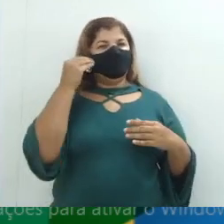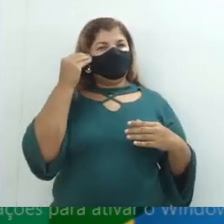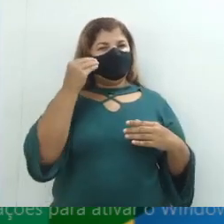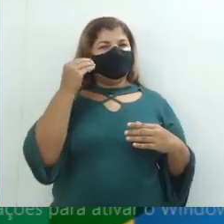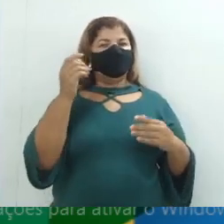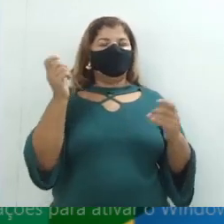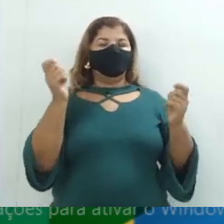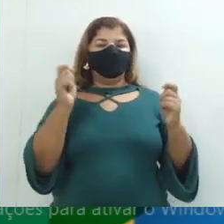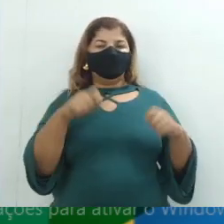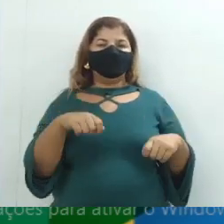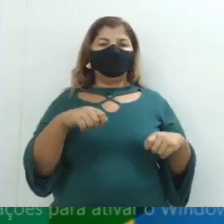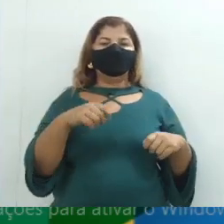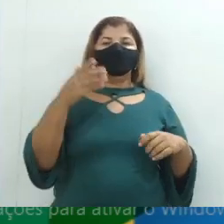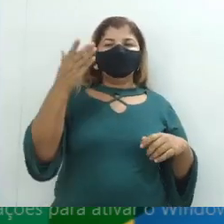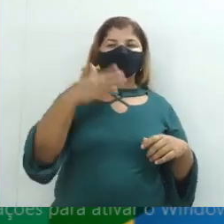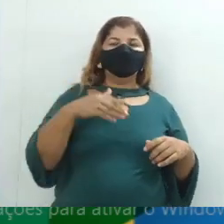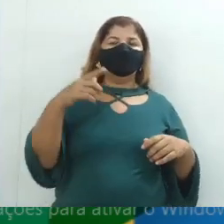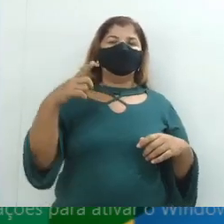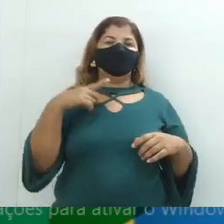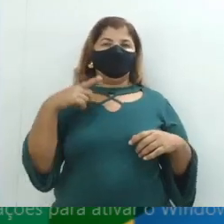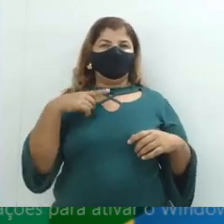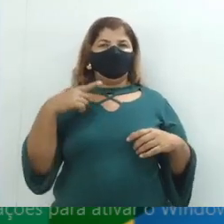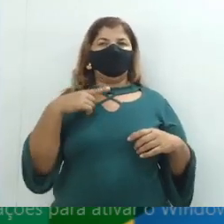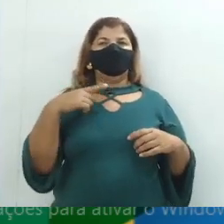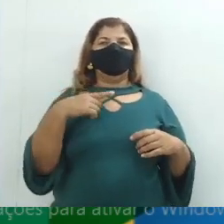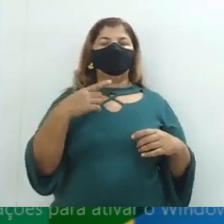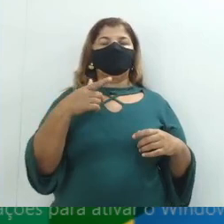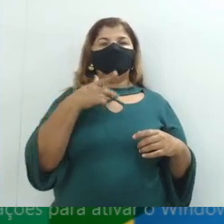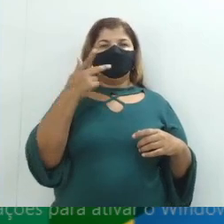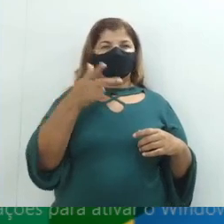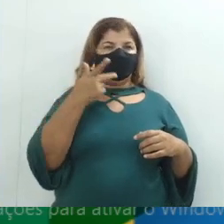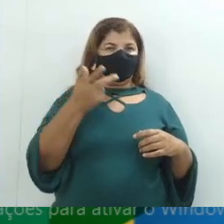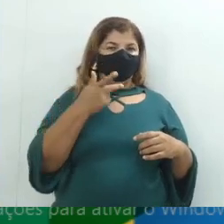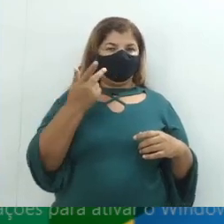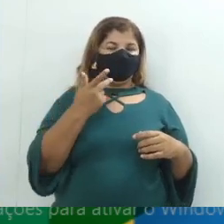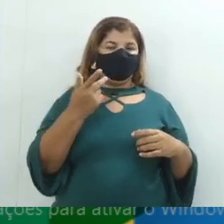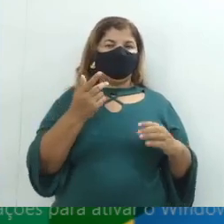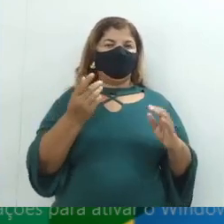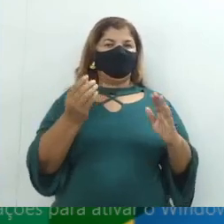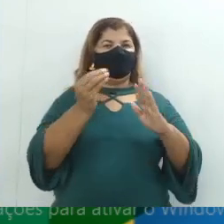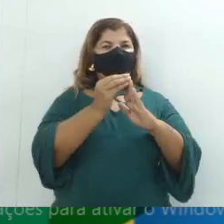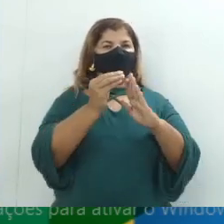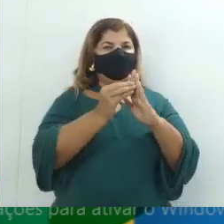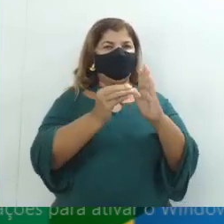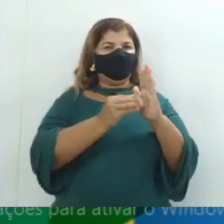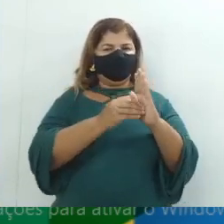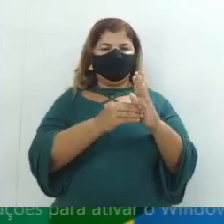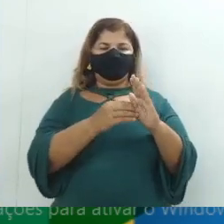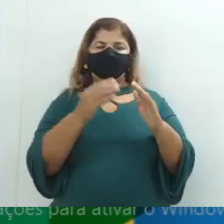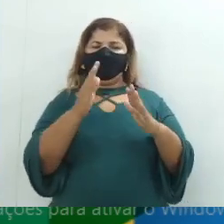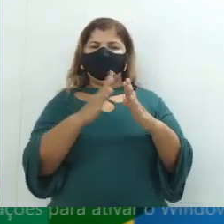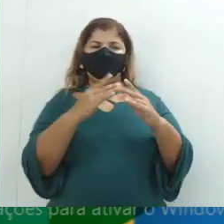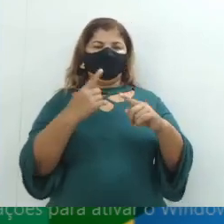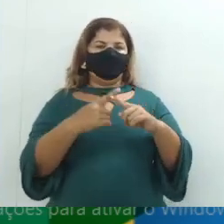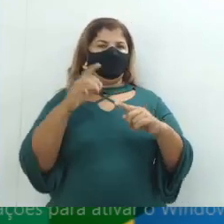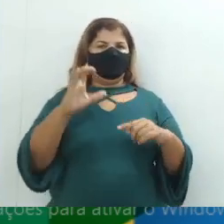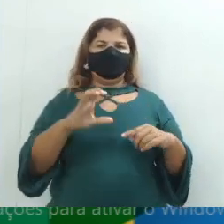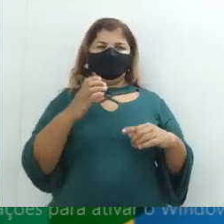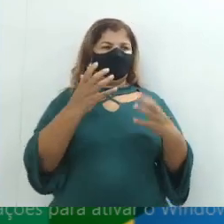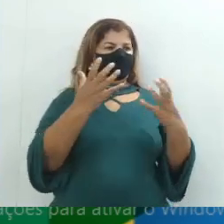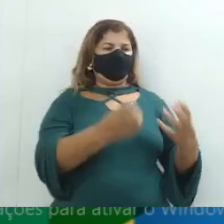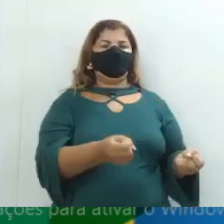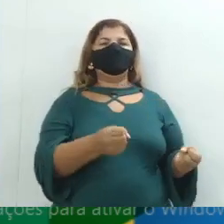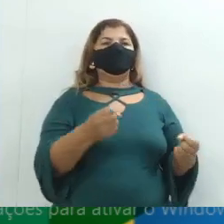pode provar aquilo que está dizendo. Então isso era encarado como uma heresia, né? O que é uma